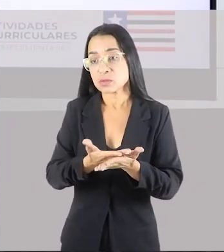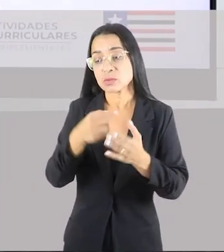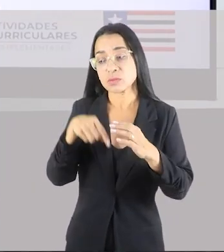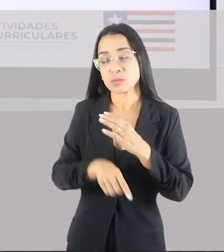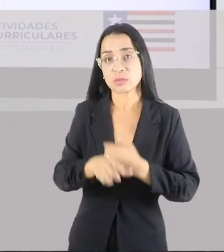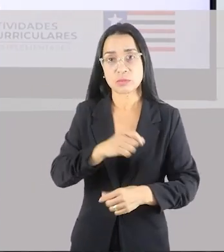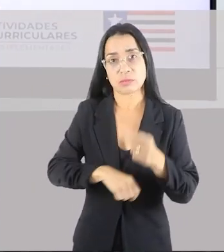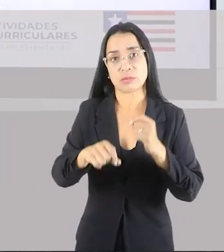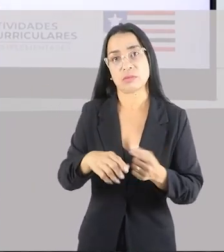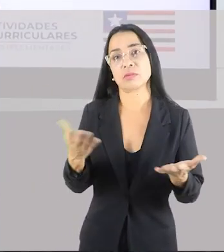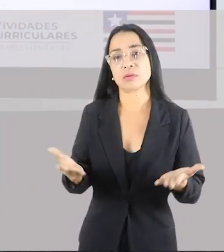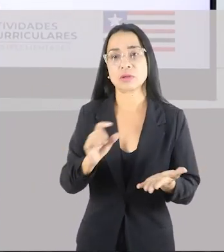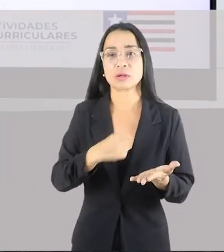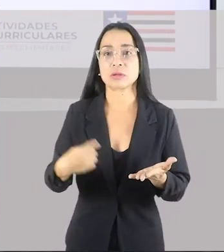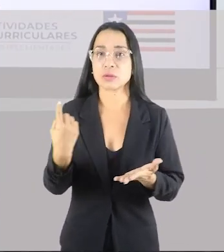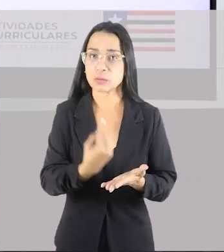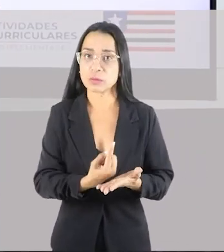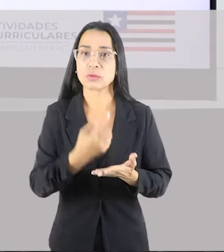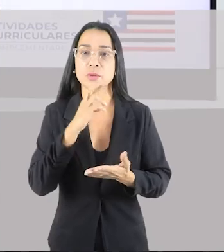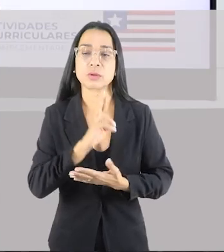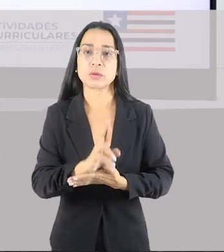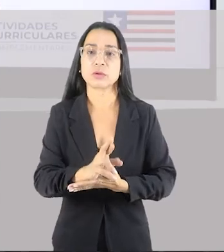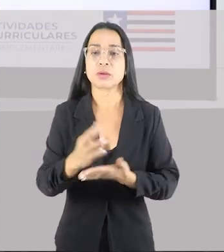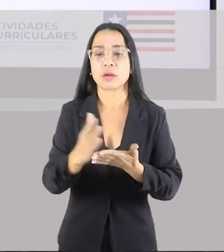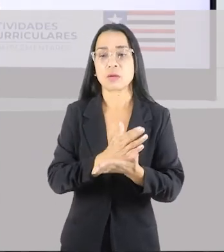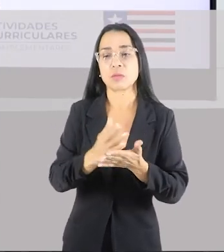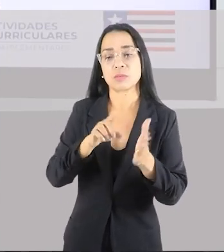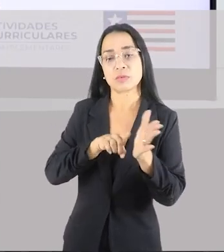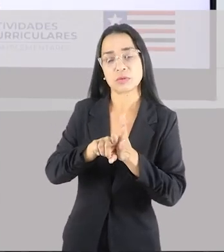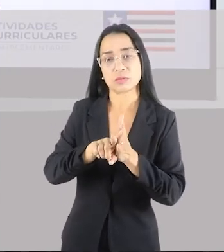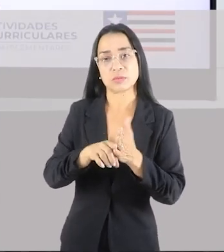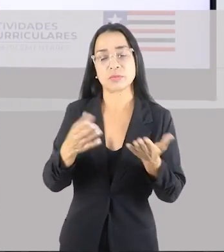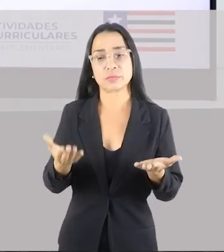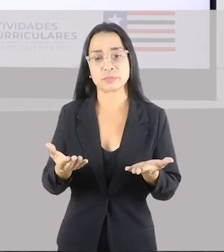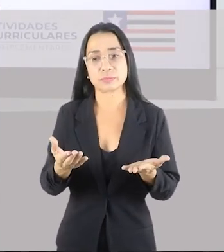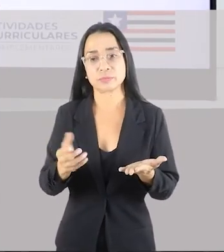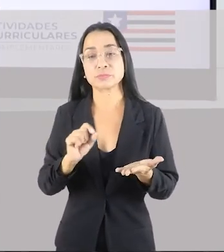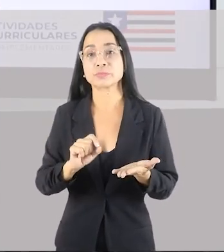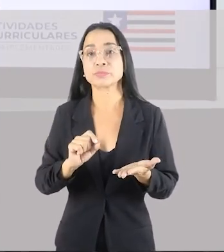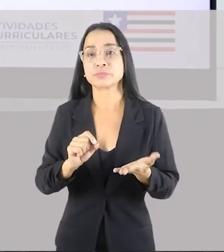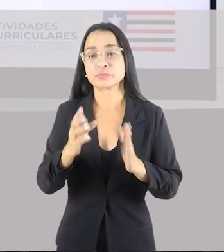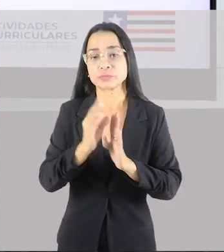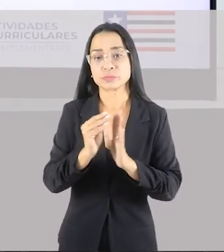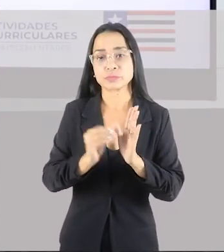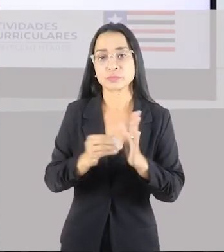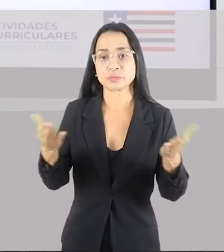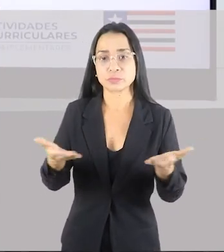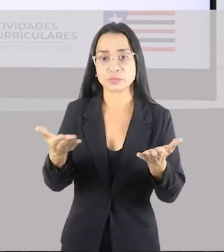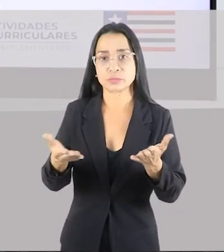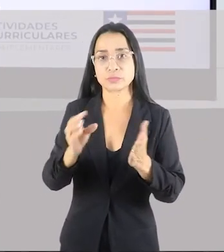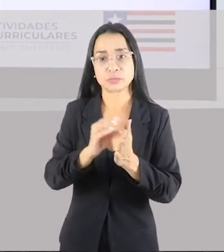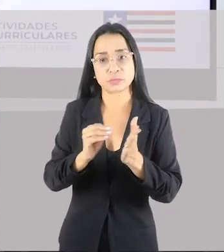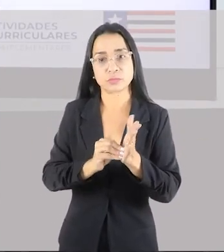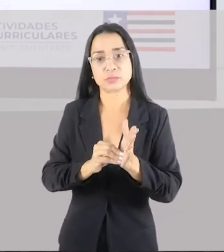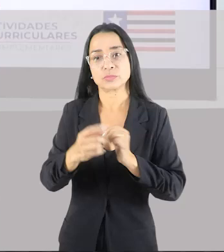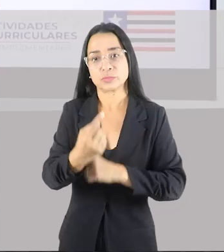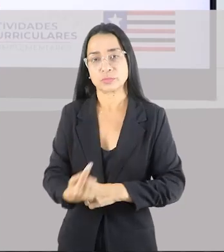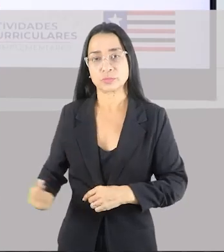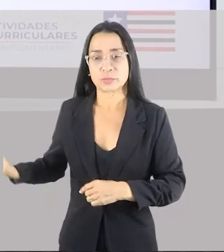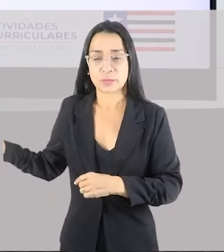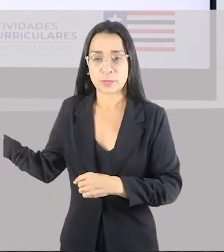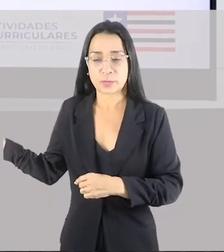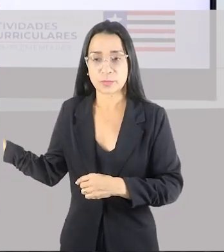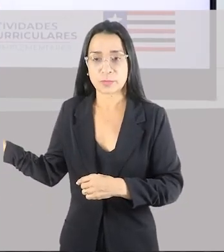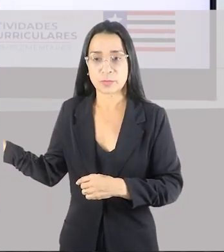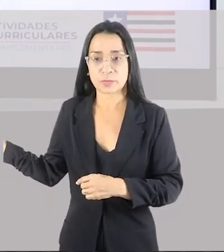para que a gente inclusive responda ali algumas questõezinhas no final, tá certo? O nosso conteúdo de hoje é um conteúdo de